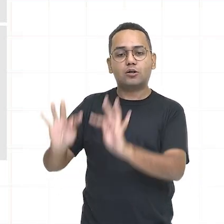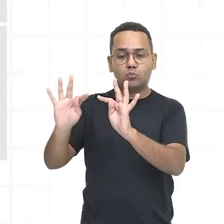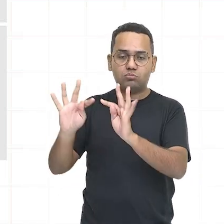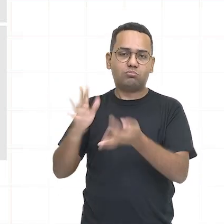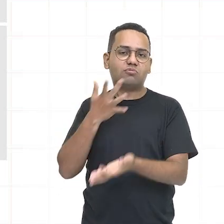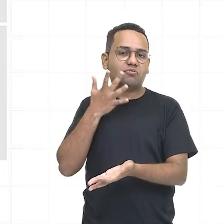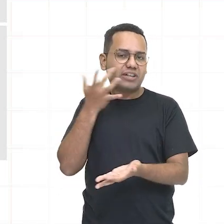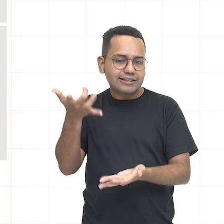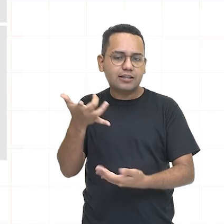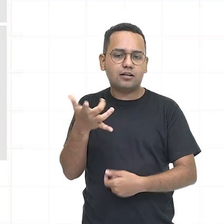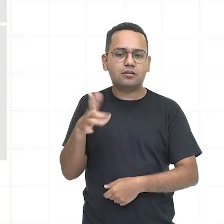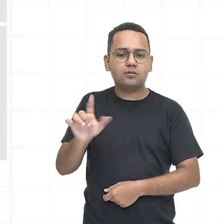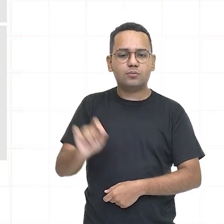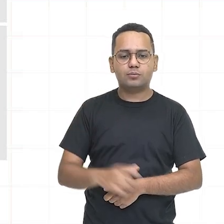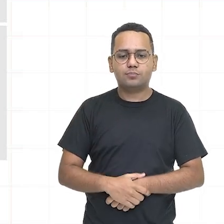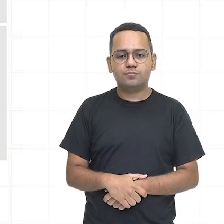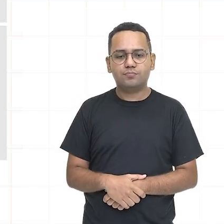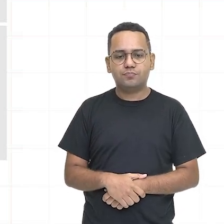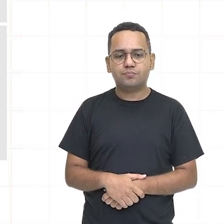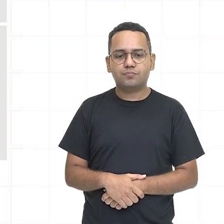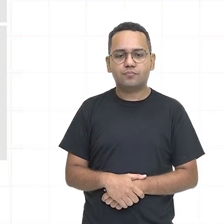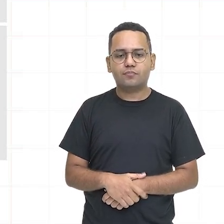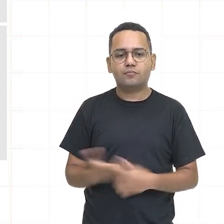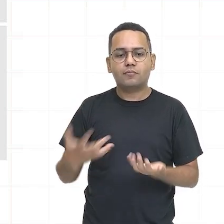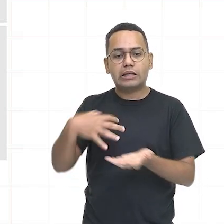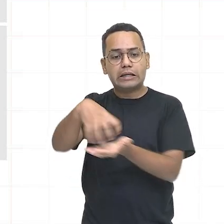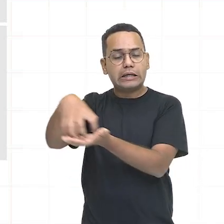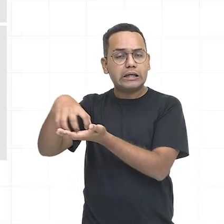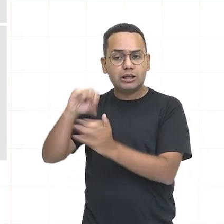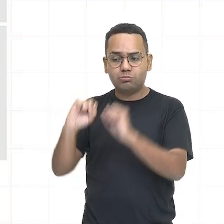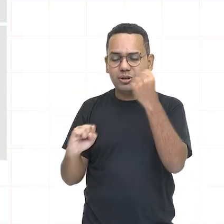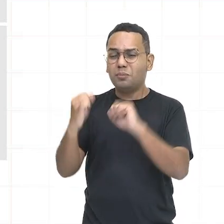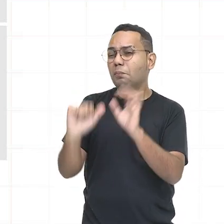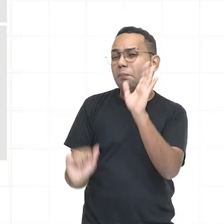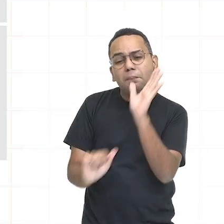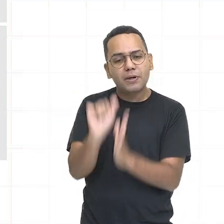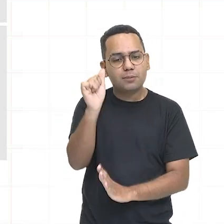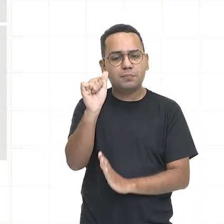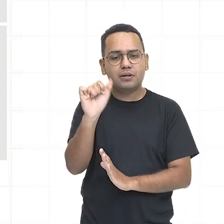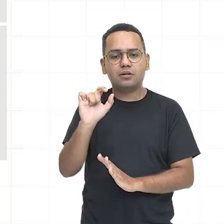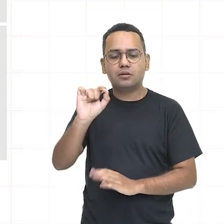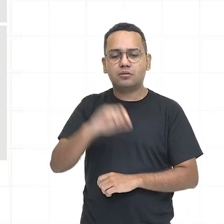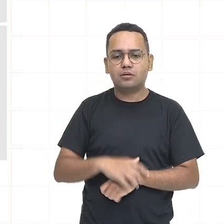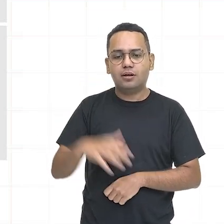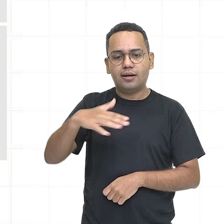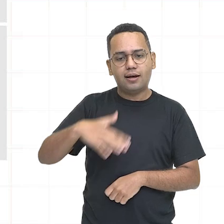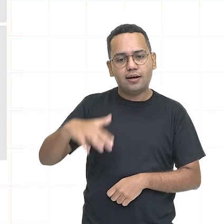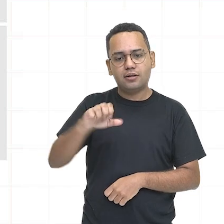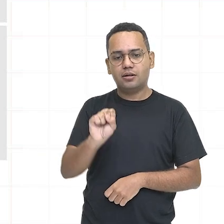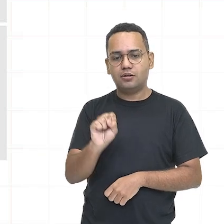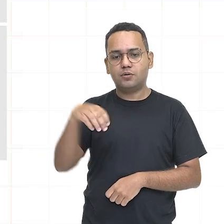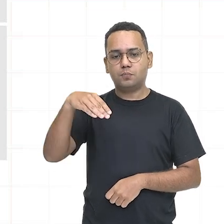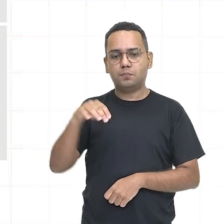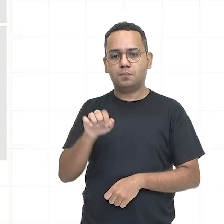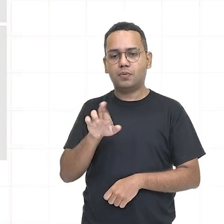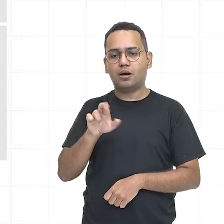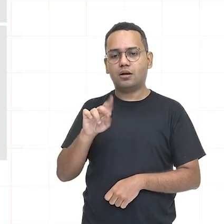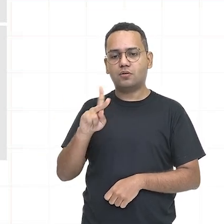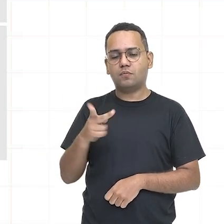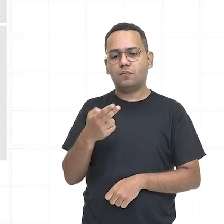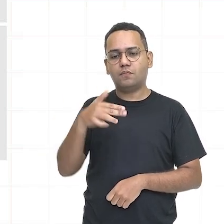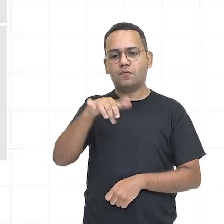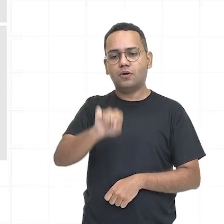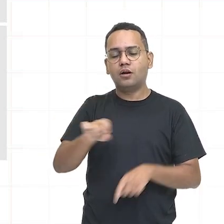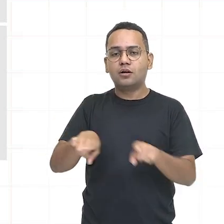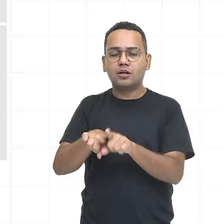em inovação móvel com empresas pioneiras da tecnologia de smartphones e também da rede